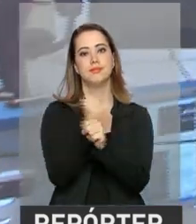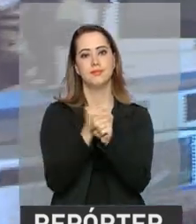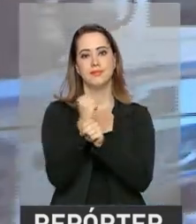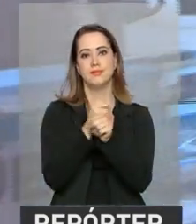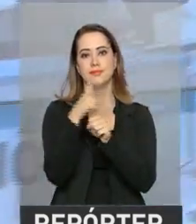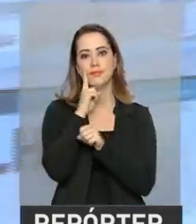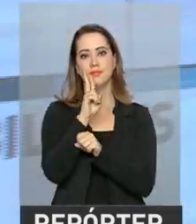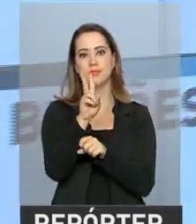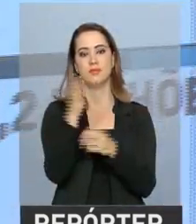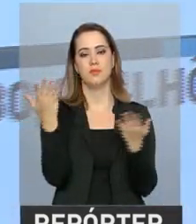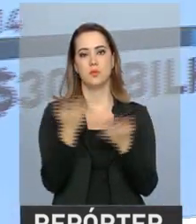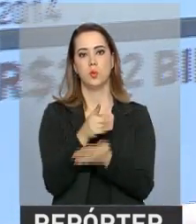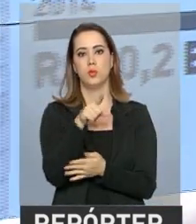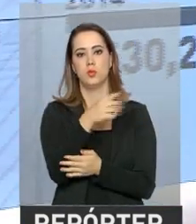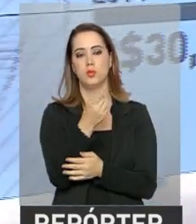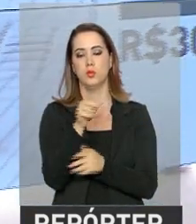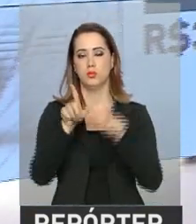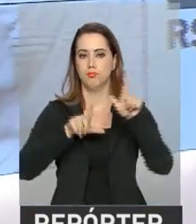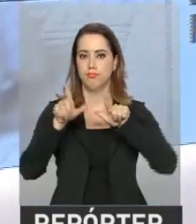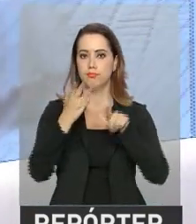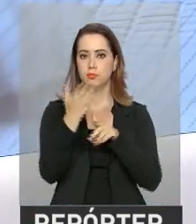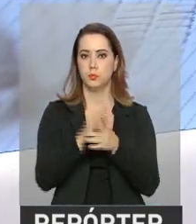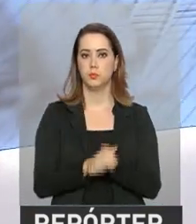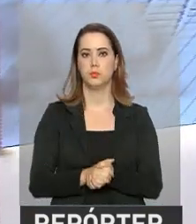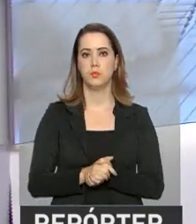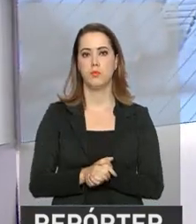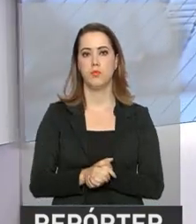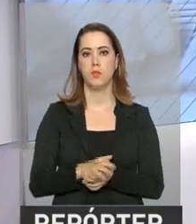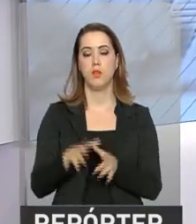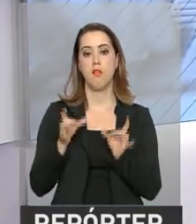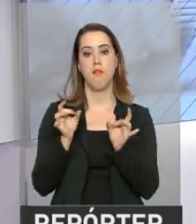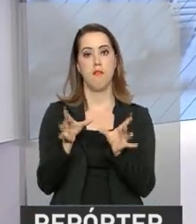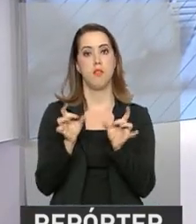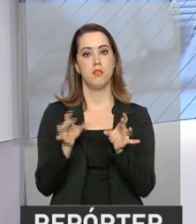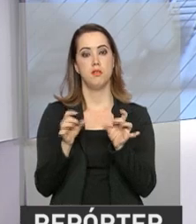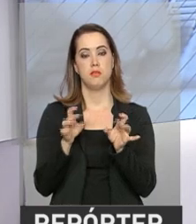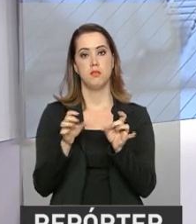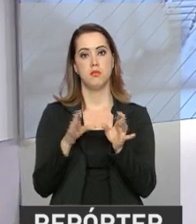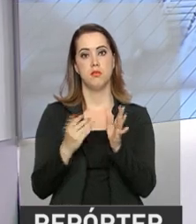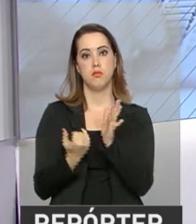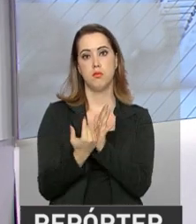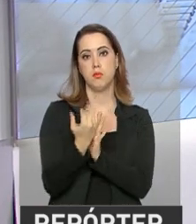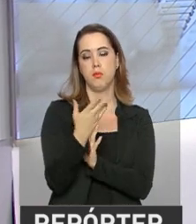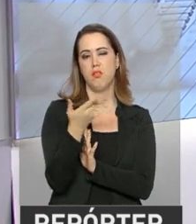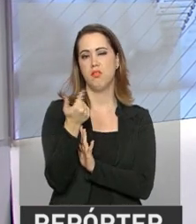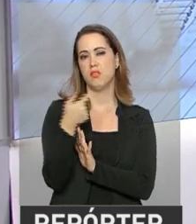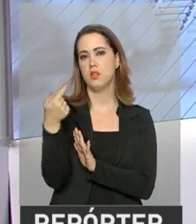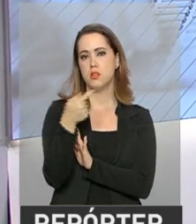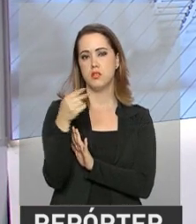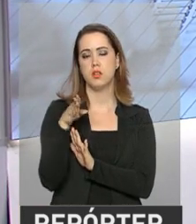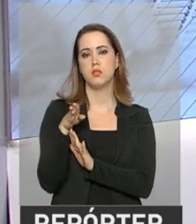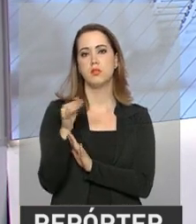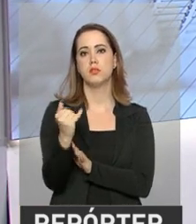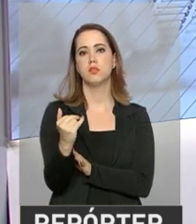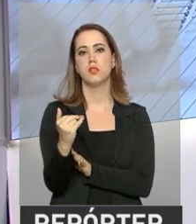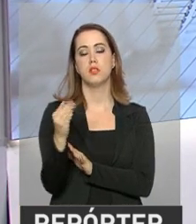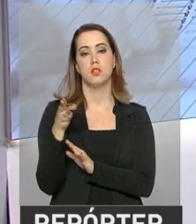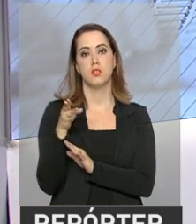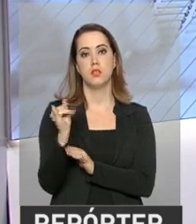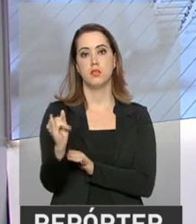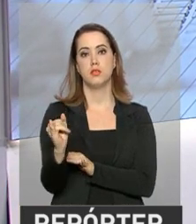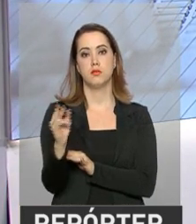ver os números aqui no telão a receita bruta do Comércio online em todo o país saltou de 7,7 bilhões de reais em